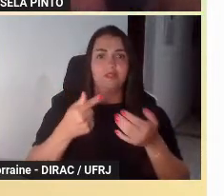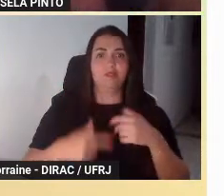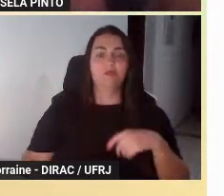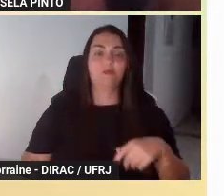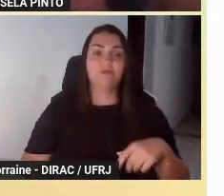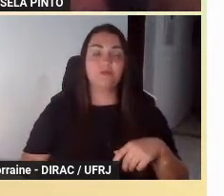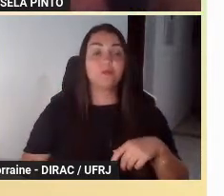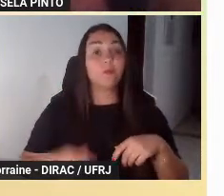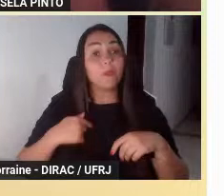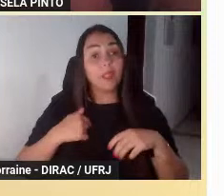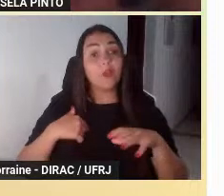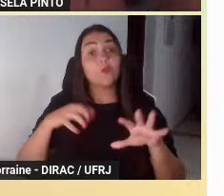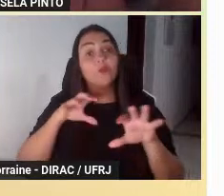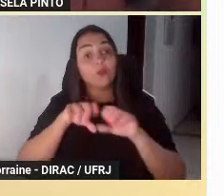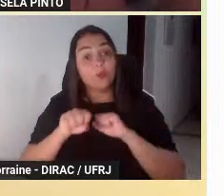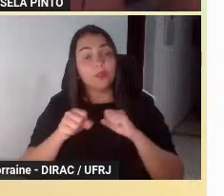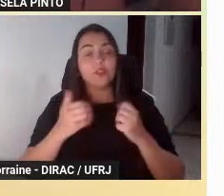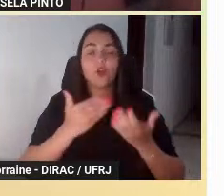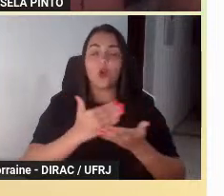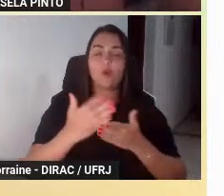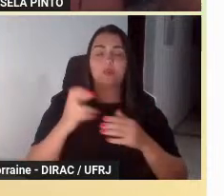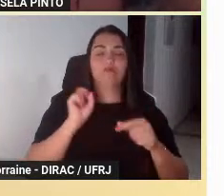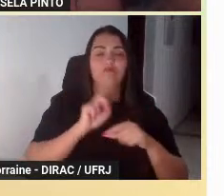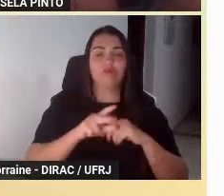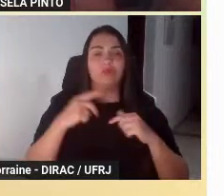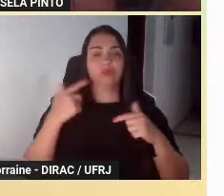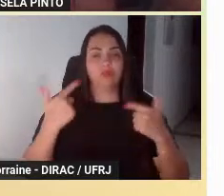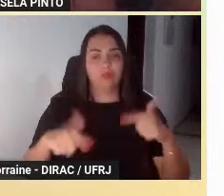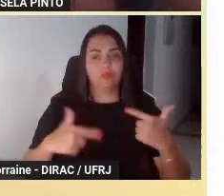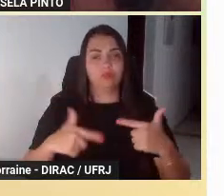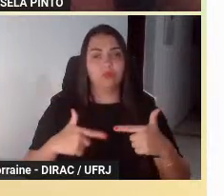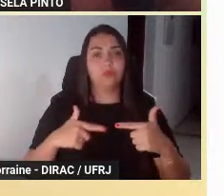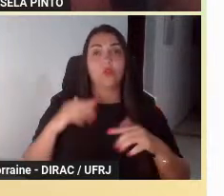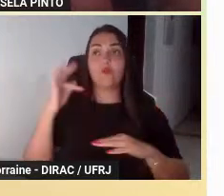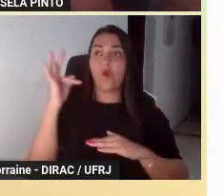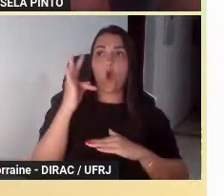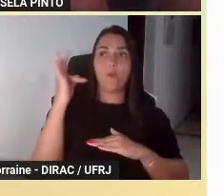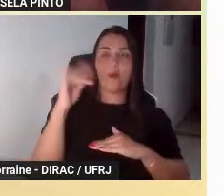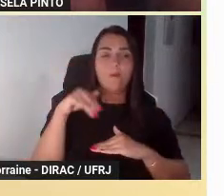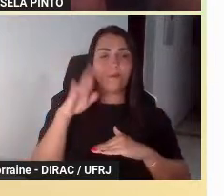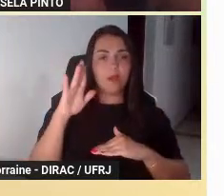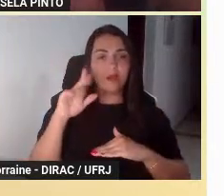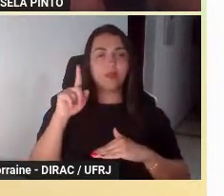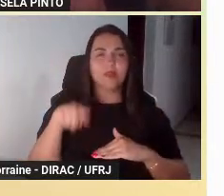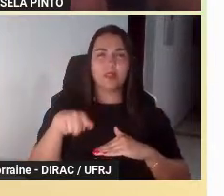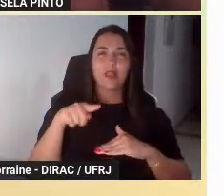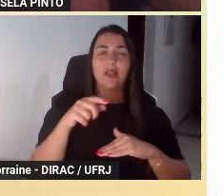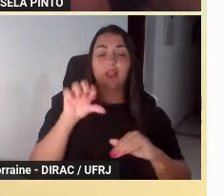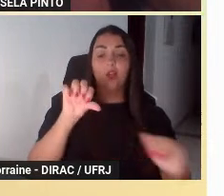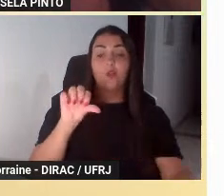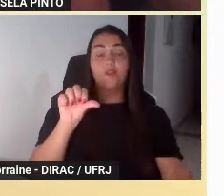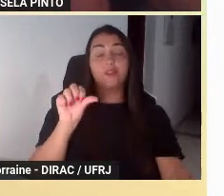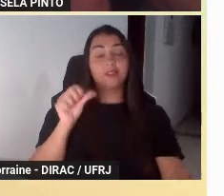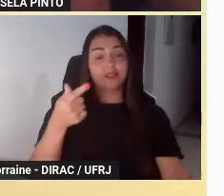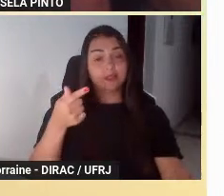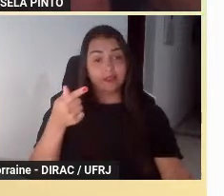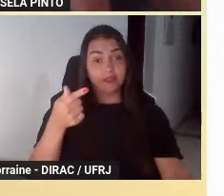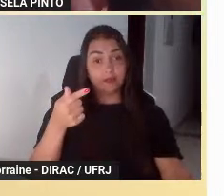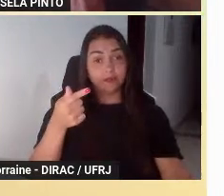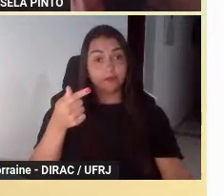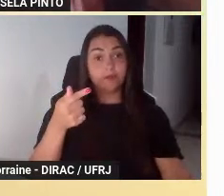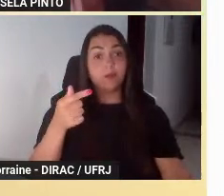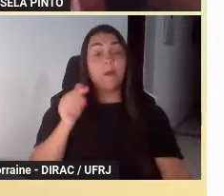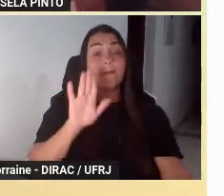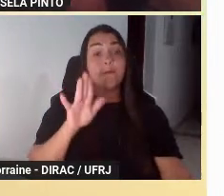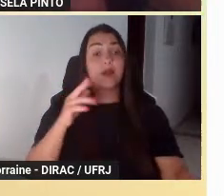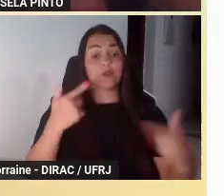me formei e comecei a minha vida profissional de uma maneira mais formal, a partir de 97, mas eu trabalho